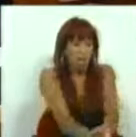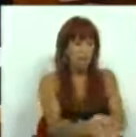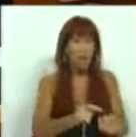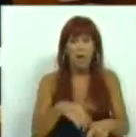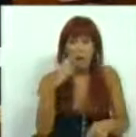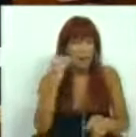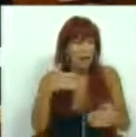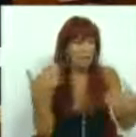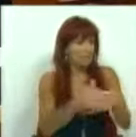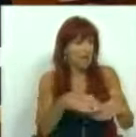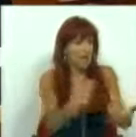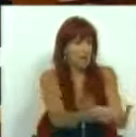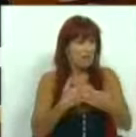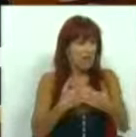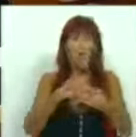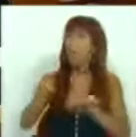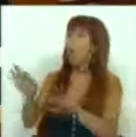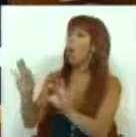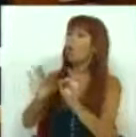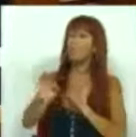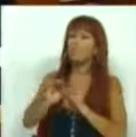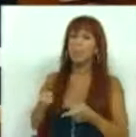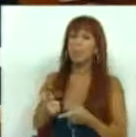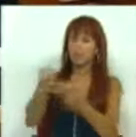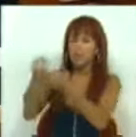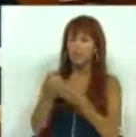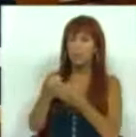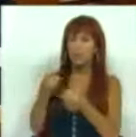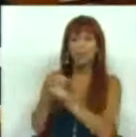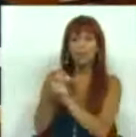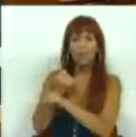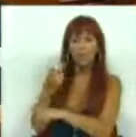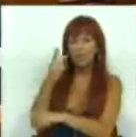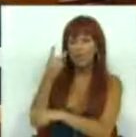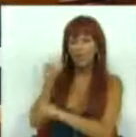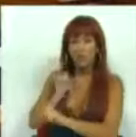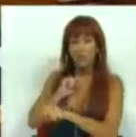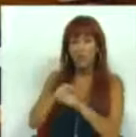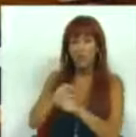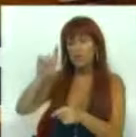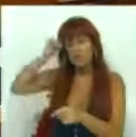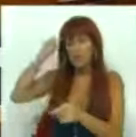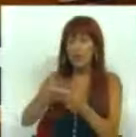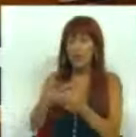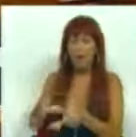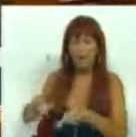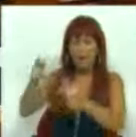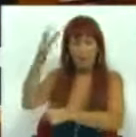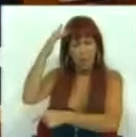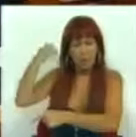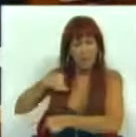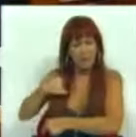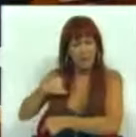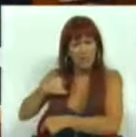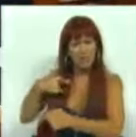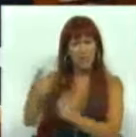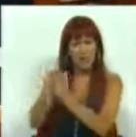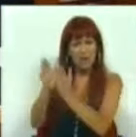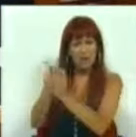processo natural de morte, ou a tratamento de suporte das funções vitais, se este ofender a sua liberdade de consciência,